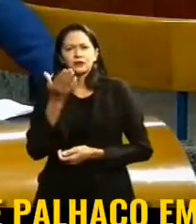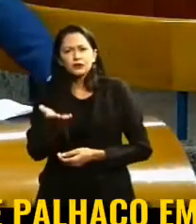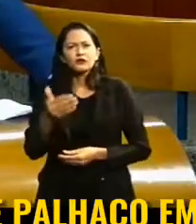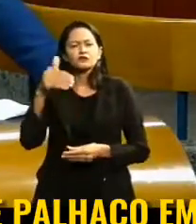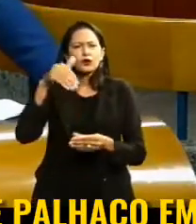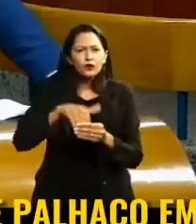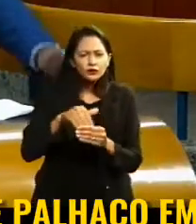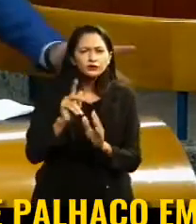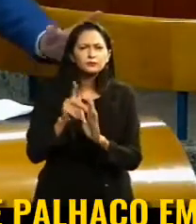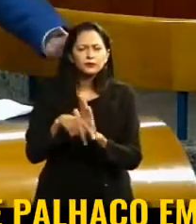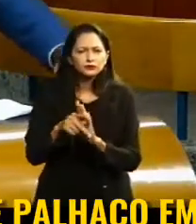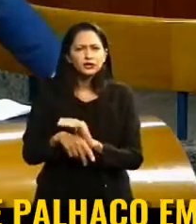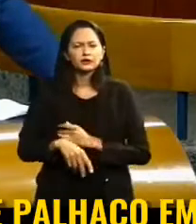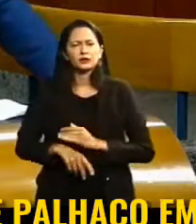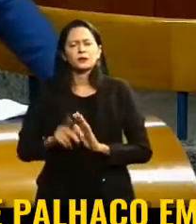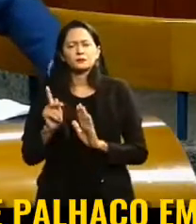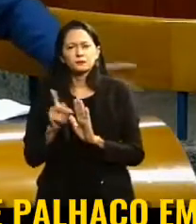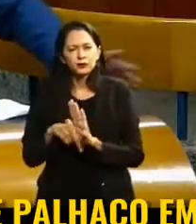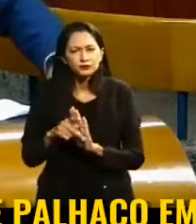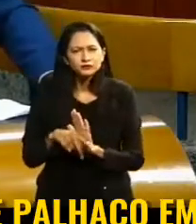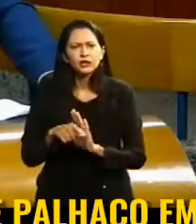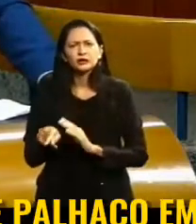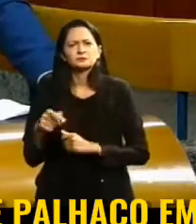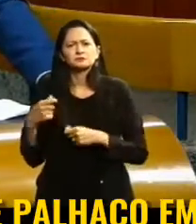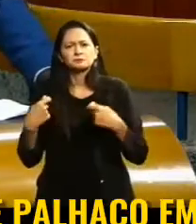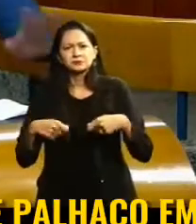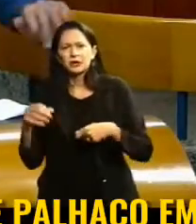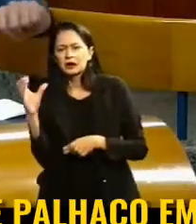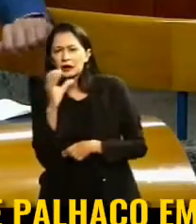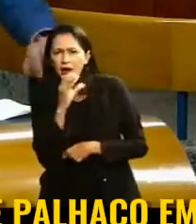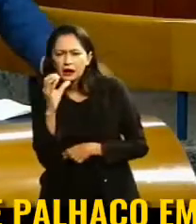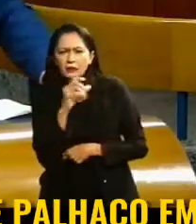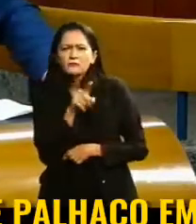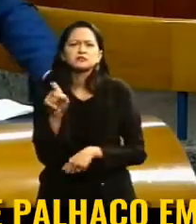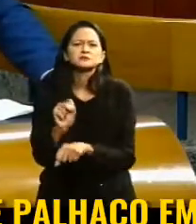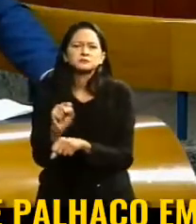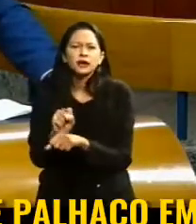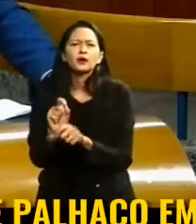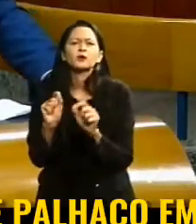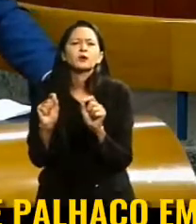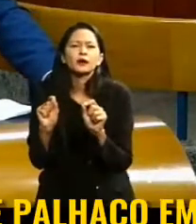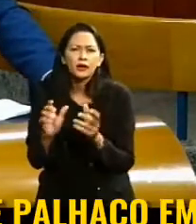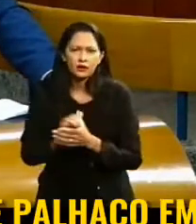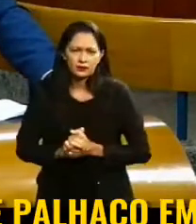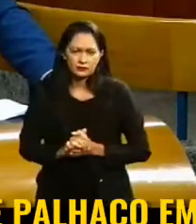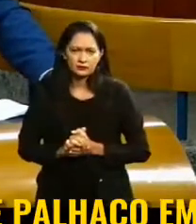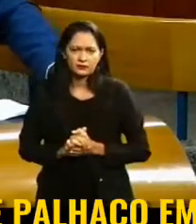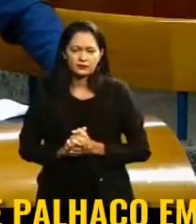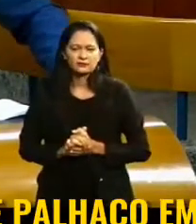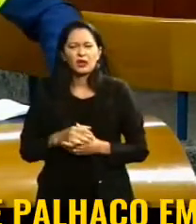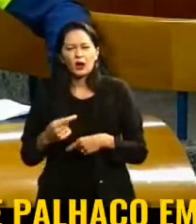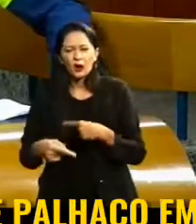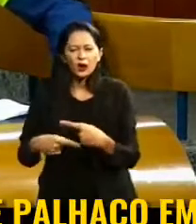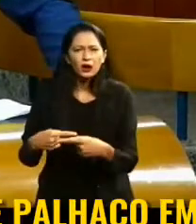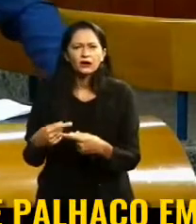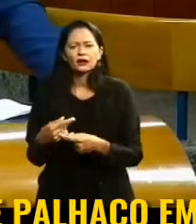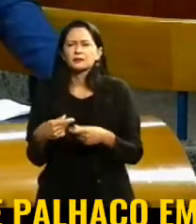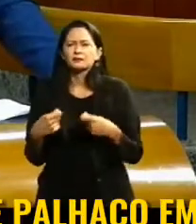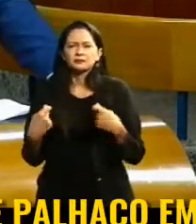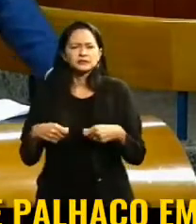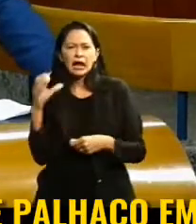lei, vereador? É um projeto de lei que é caráter de urgência. O que vocês estão esperando ganhar para votar esse projeto? Mandando que